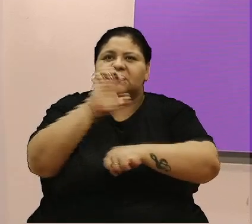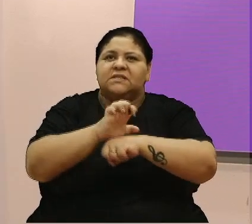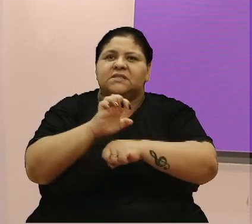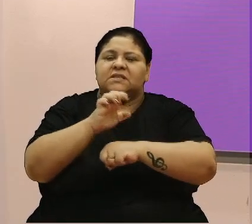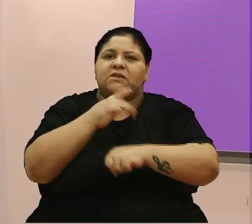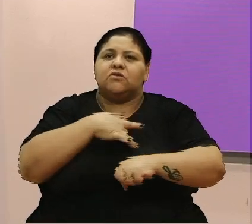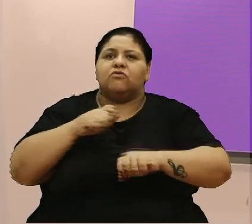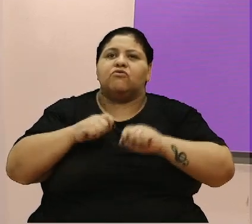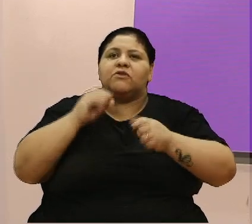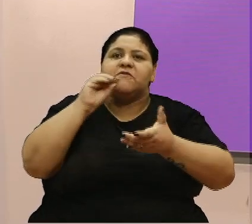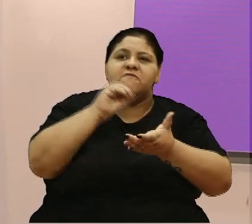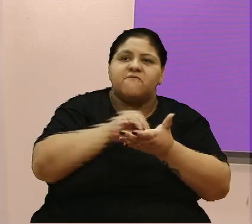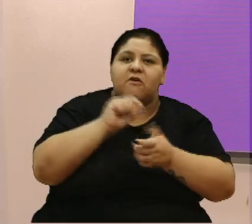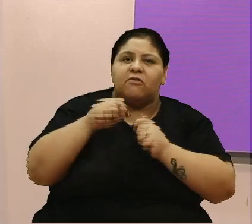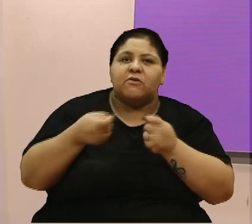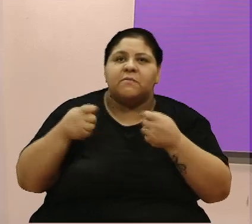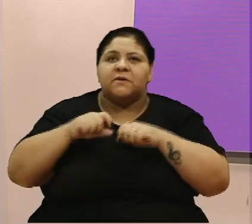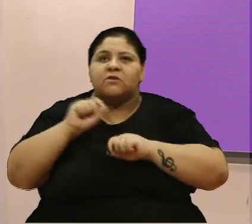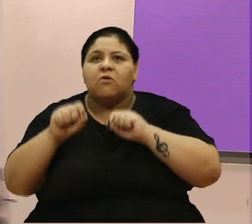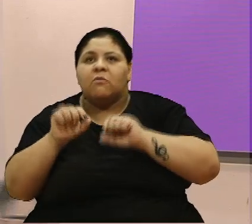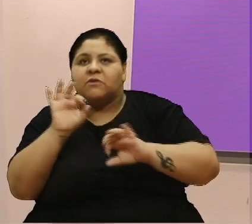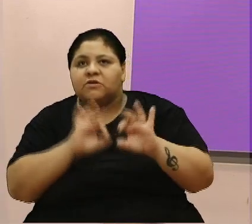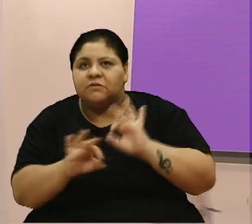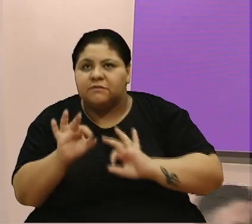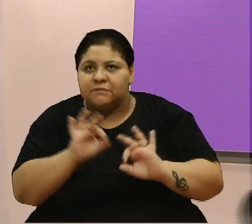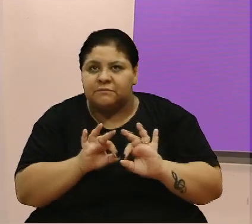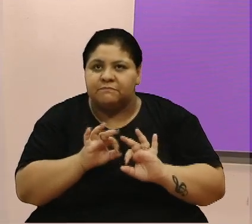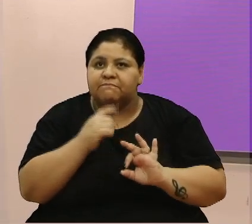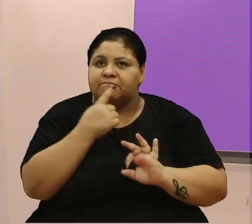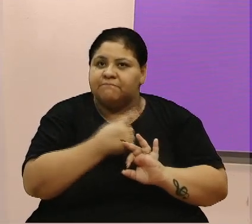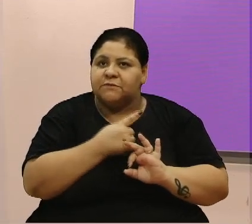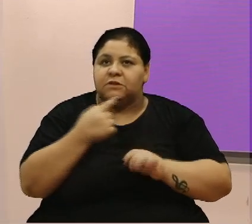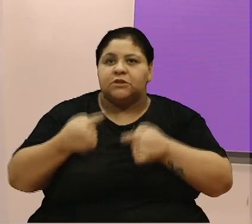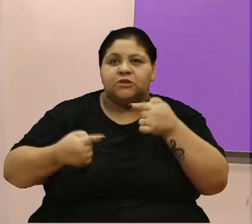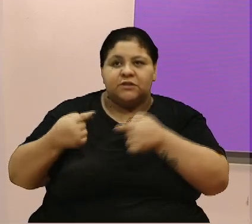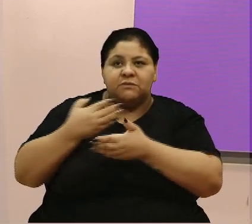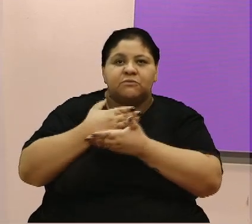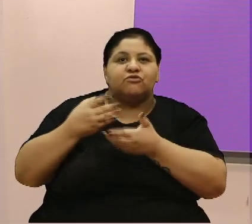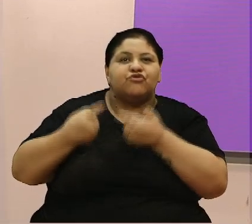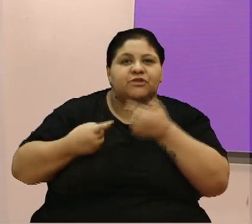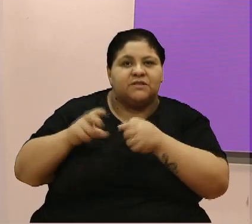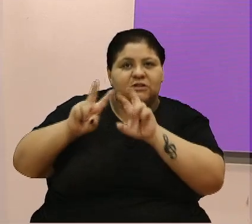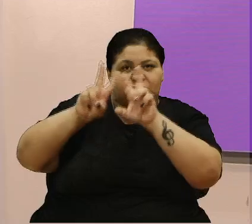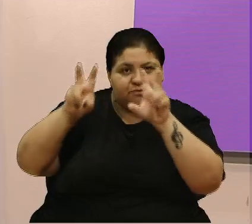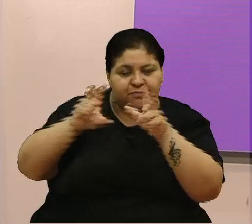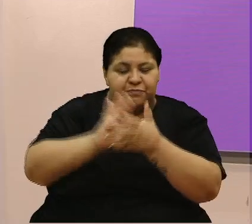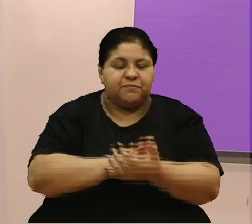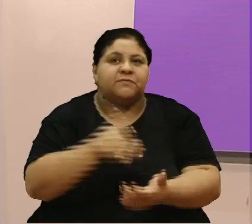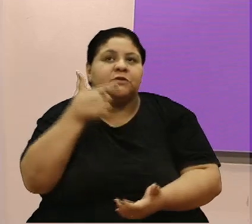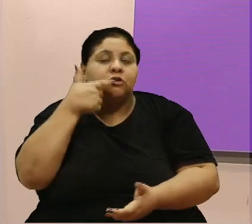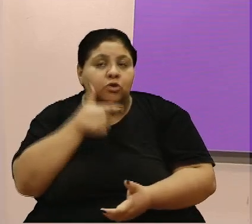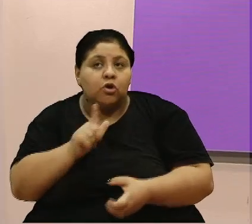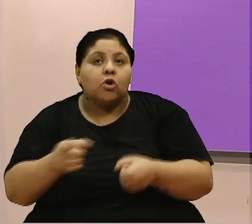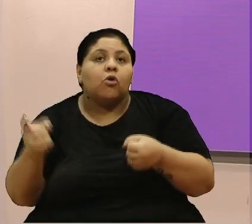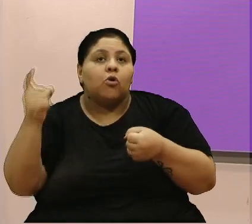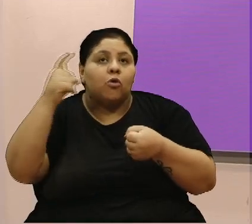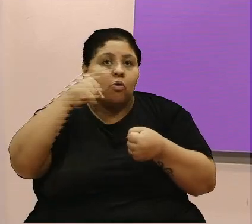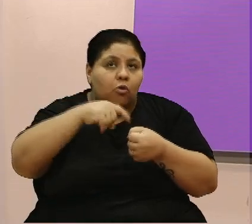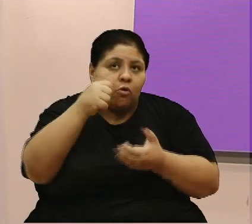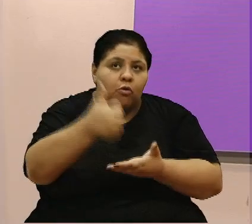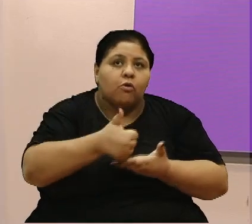que precisa? Como é que a gente organiza? E aí passamos a discutir isso. Bom, aí conseguimos voltar para o